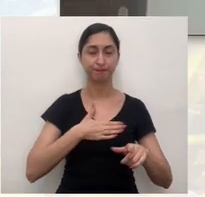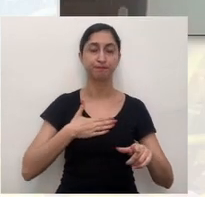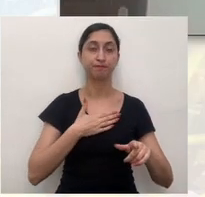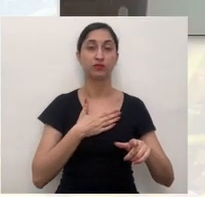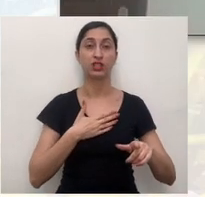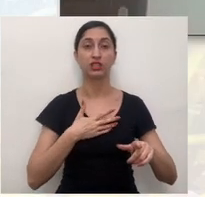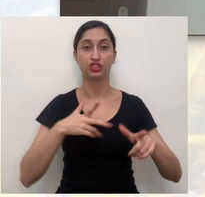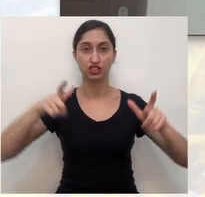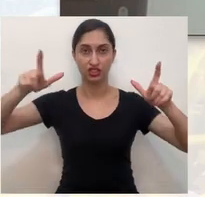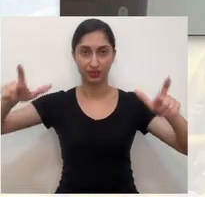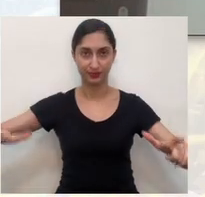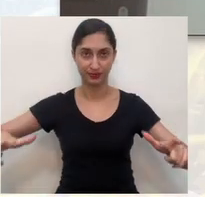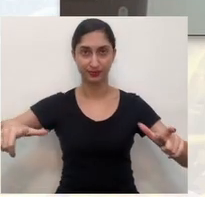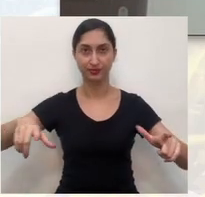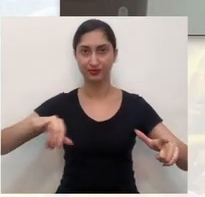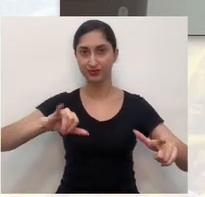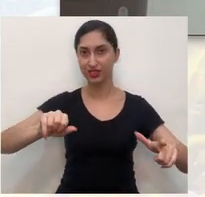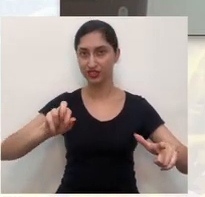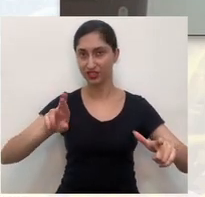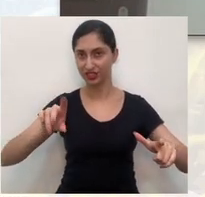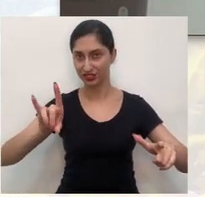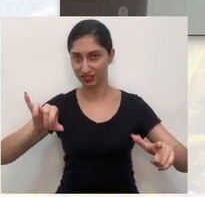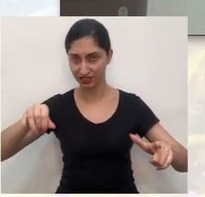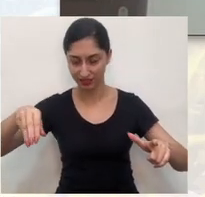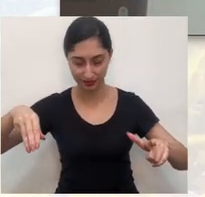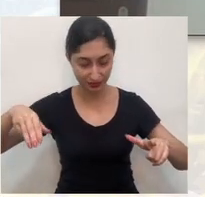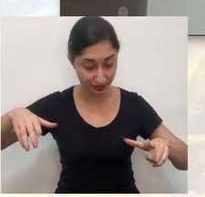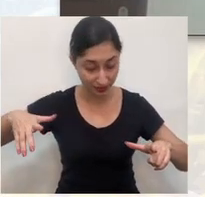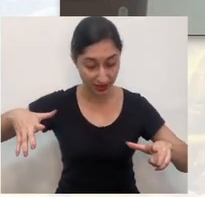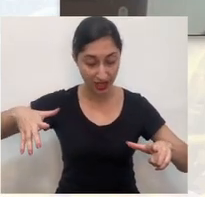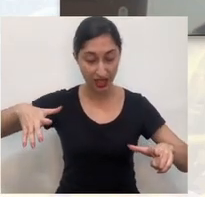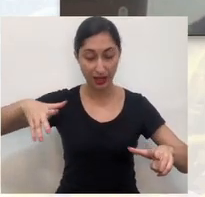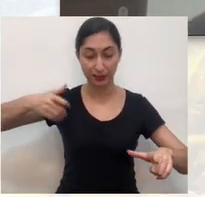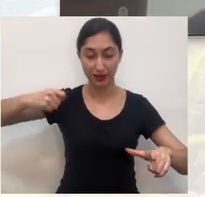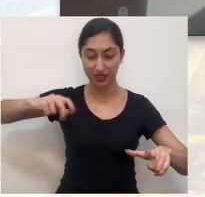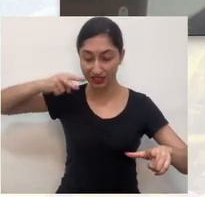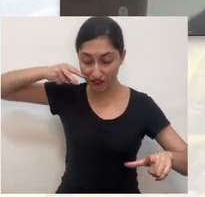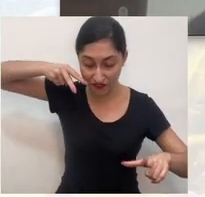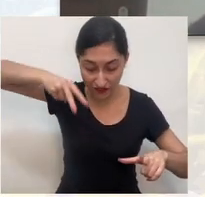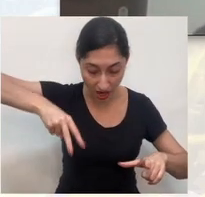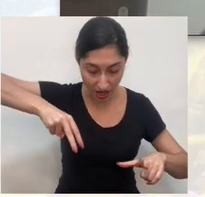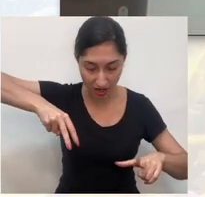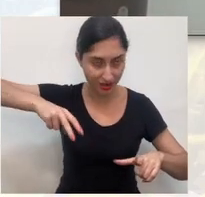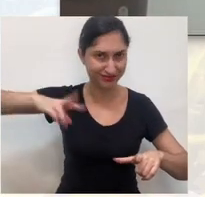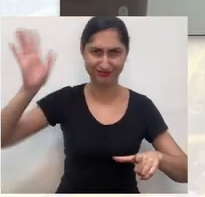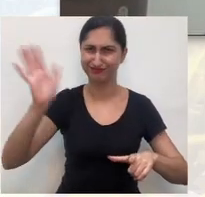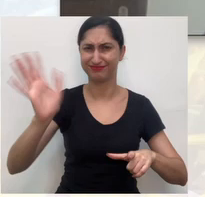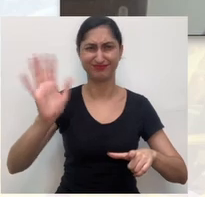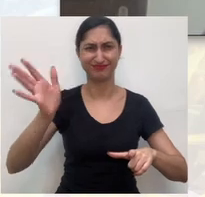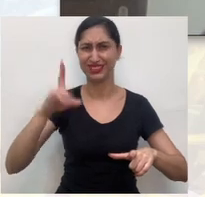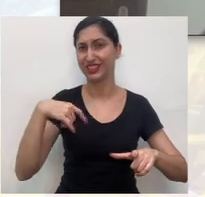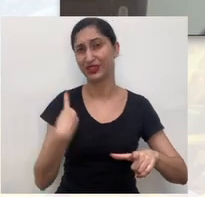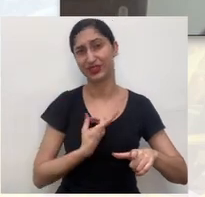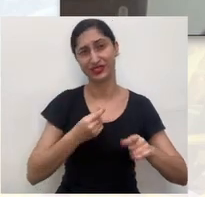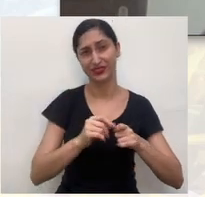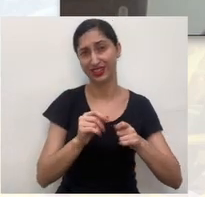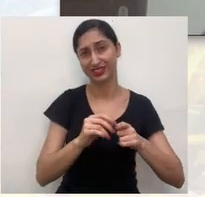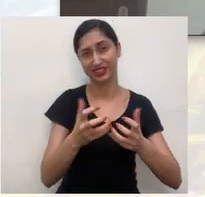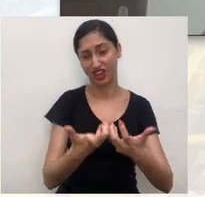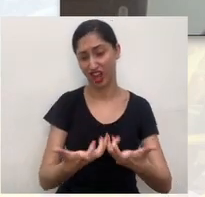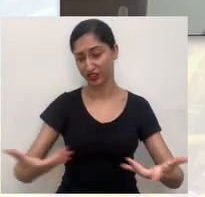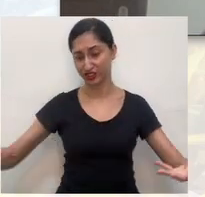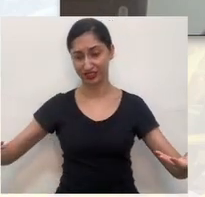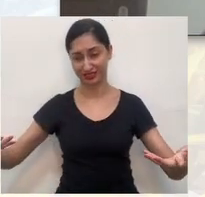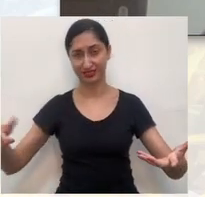e a planta baixa é como se estivesse sobrevoando o terreno, entendeu? E quando ele busca uma unidade na composição,